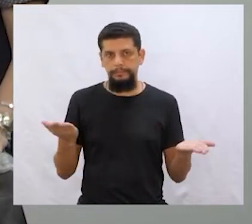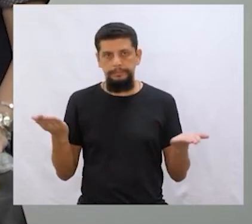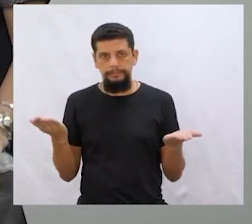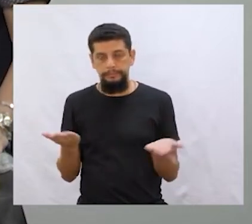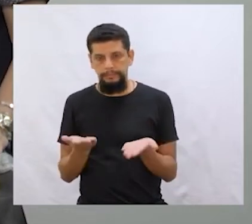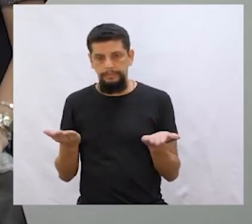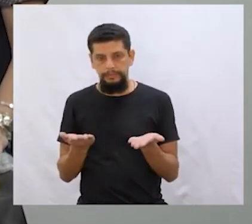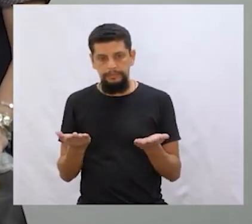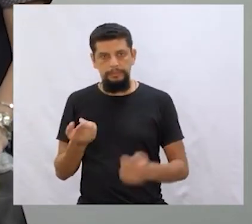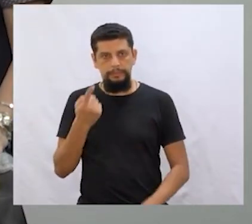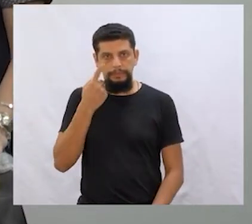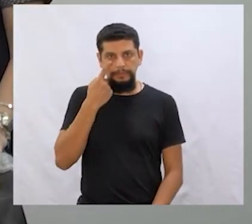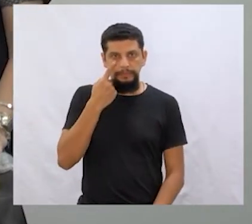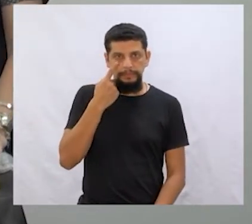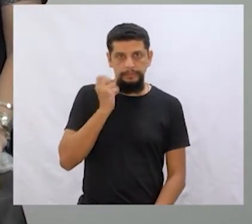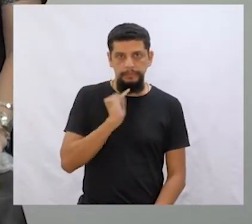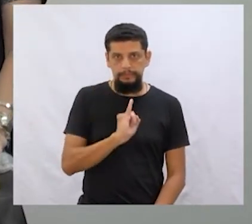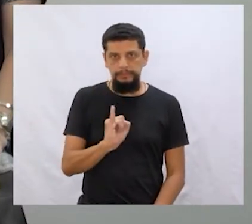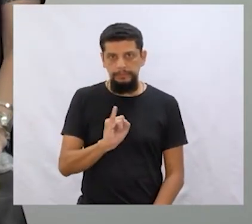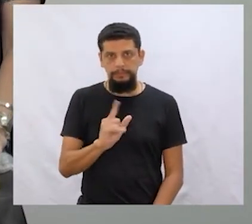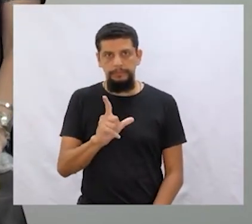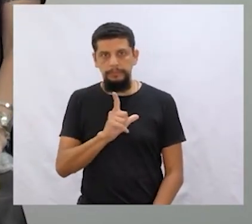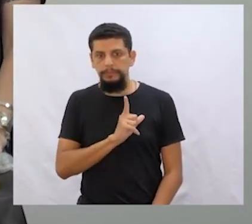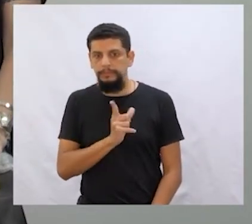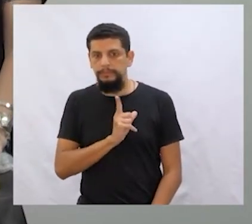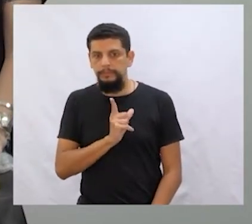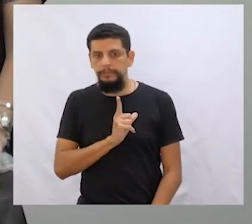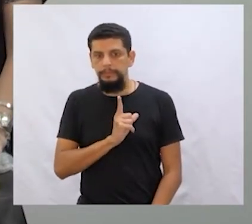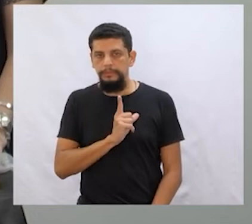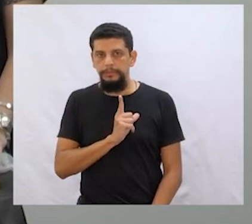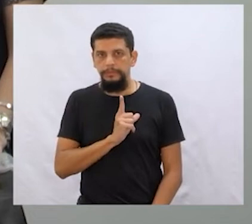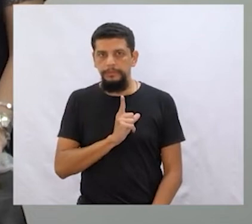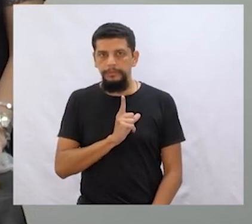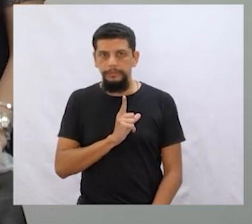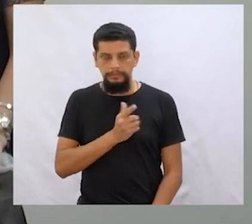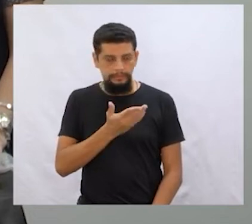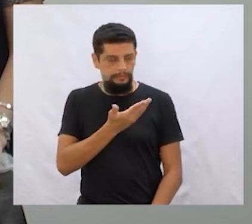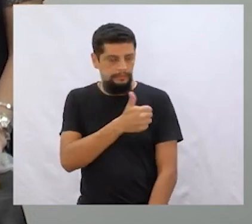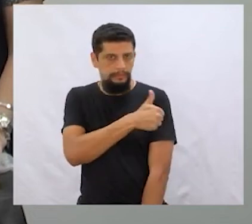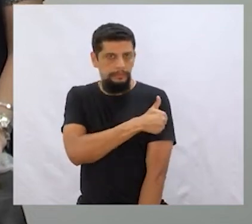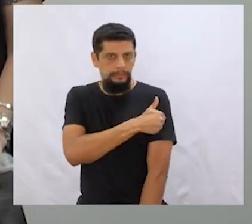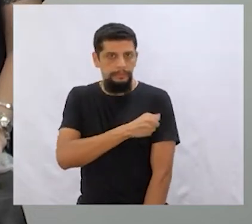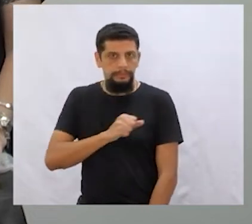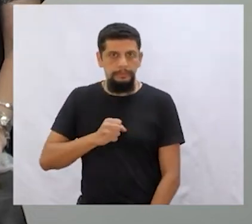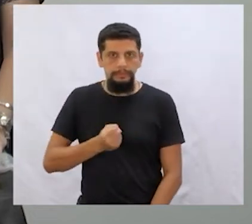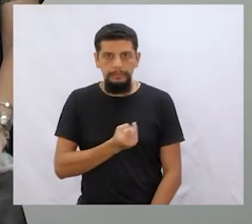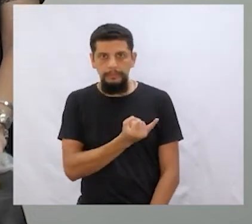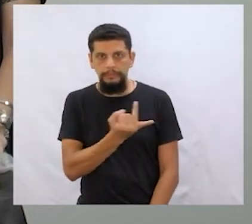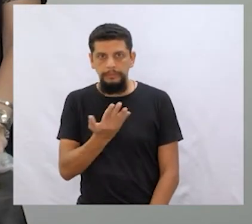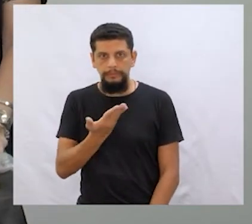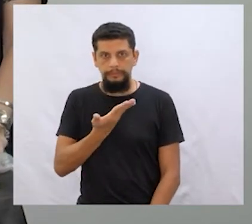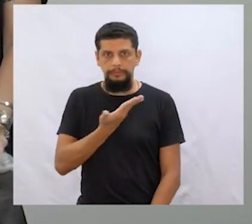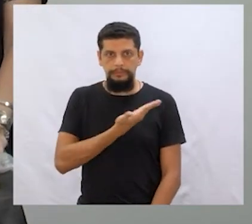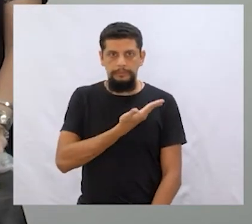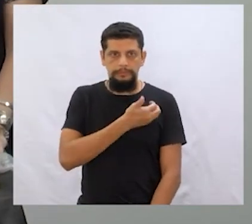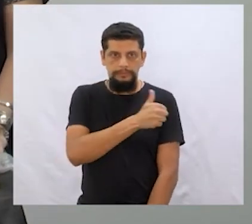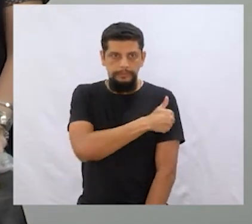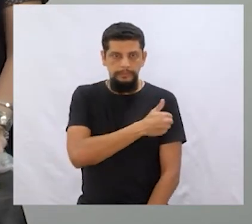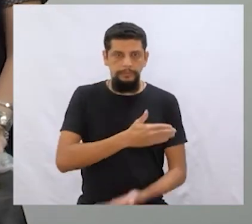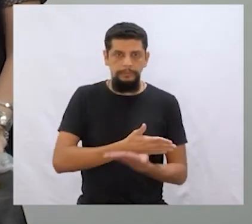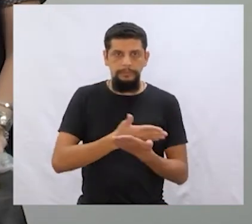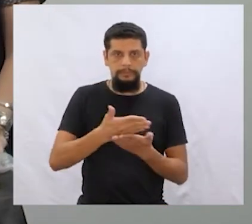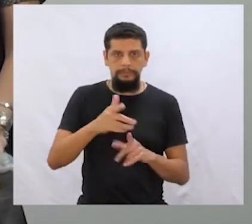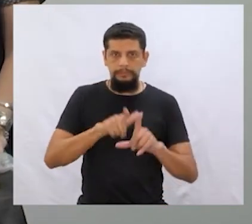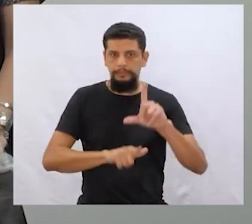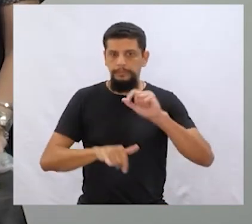E agora, nós vamos verificar se existem, entre os nossos amigos, algum colega que começa